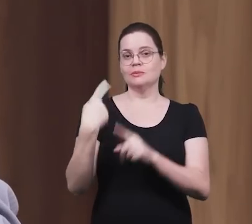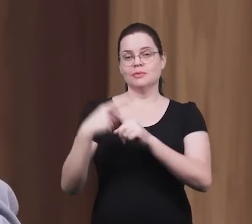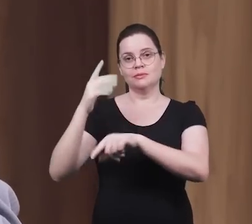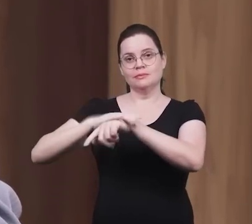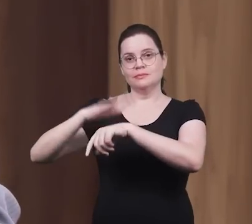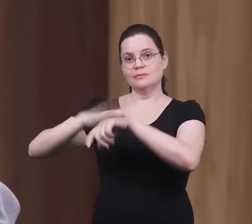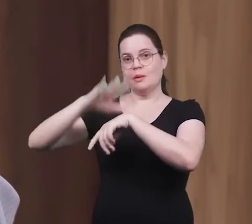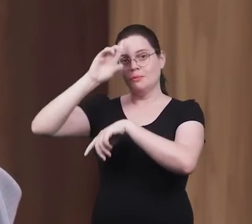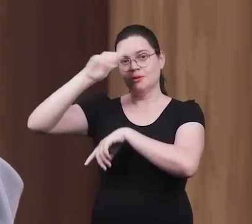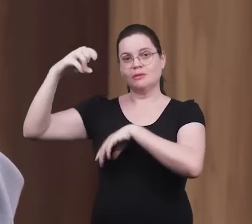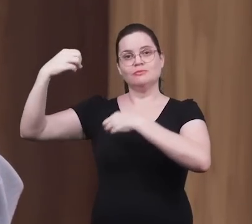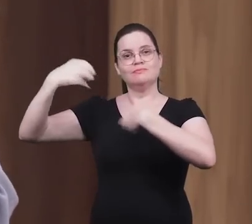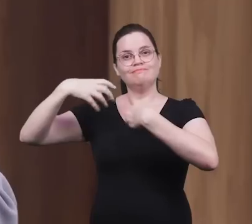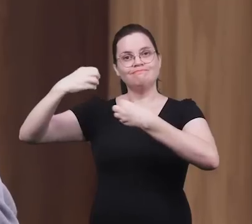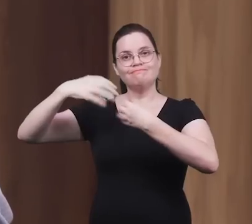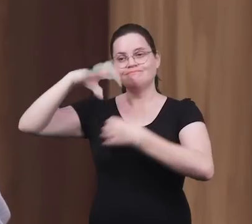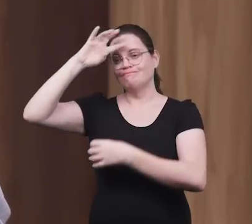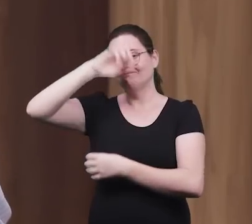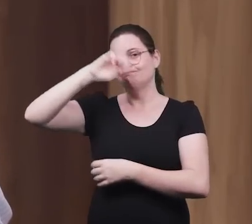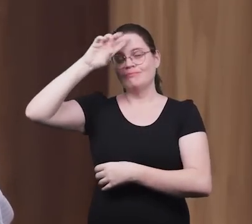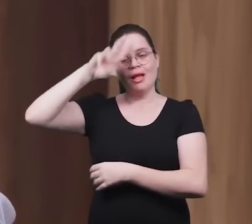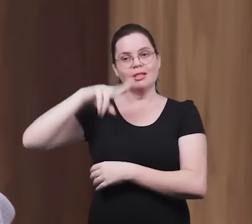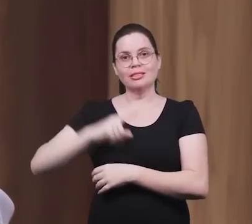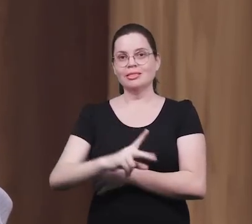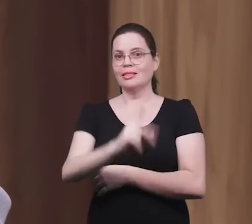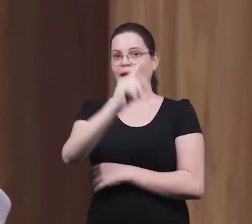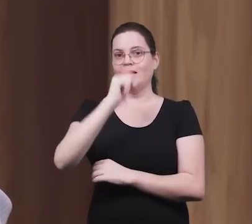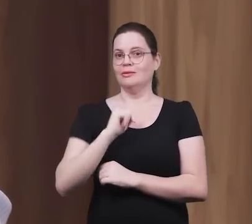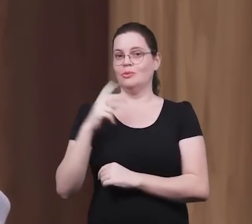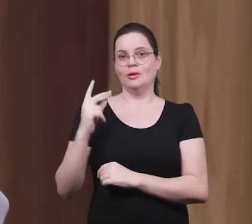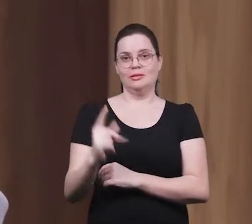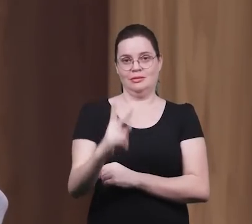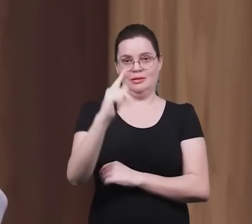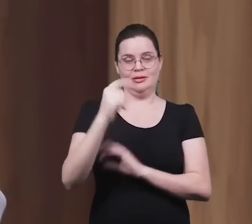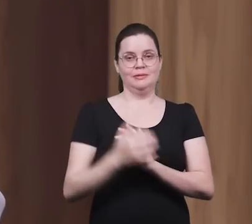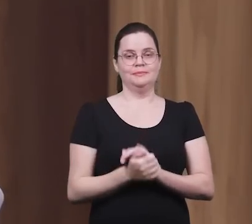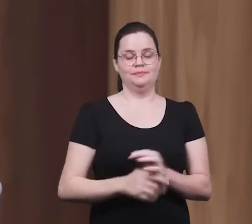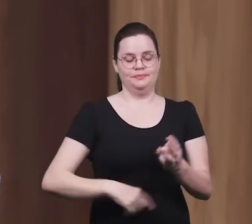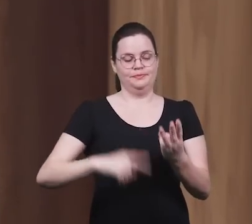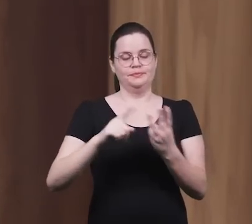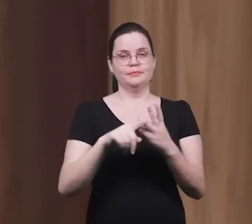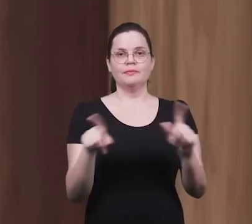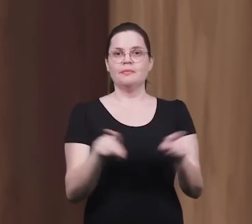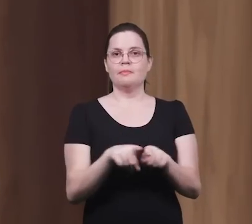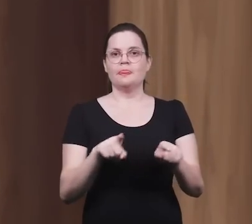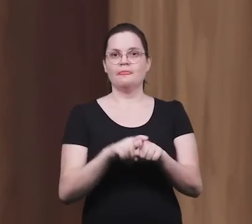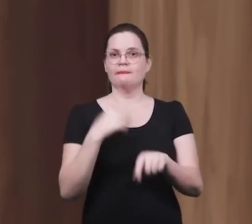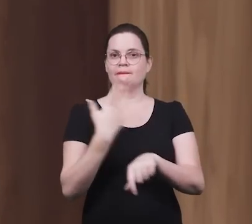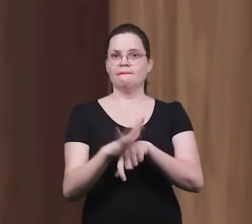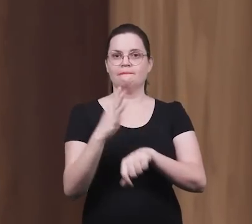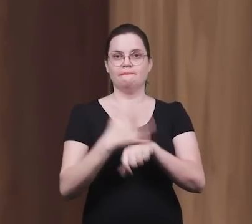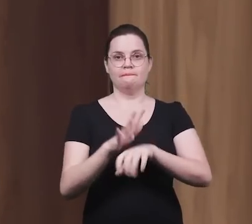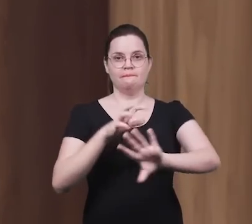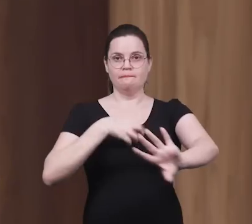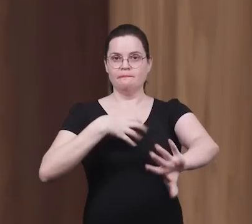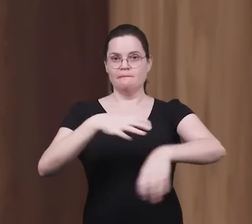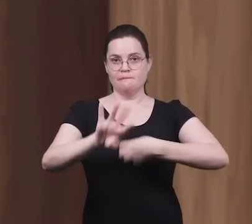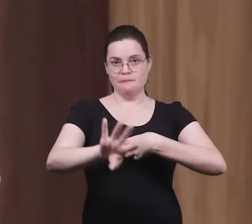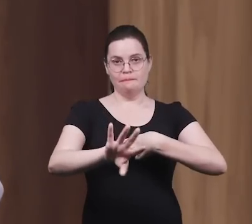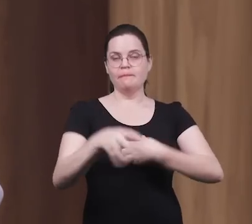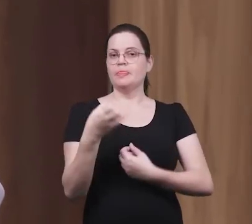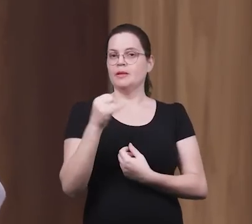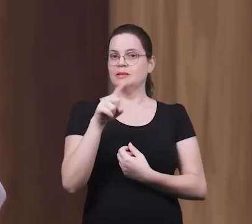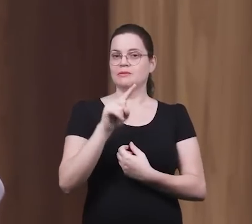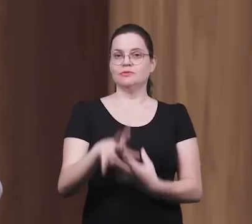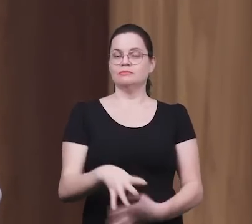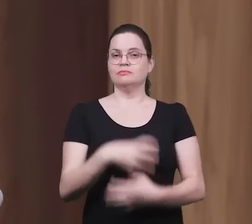Aprender de Deus é algo que é infinito, é inesgotável. praticar a empatia.